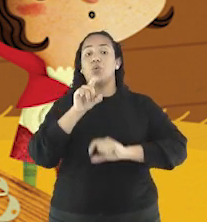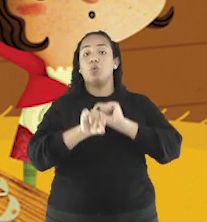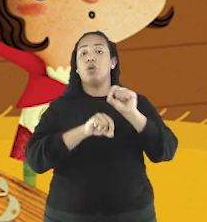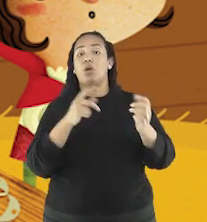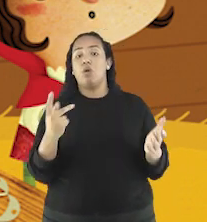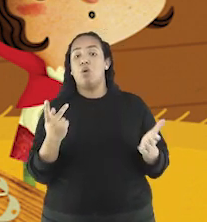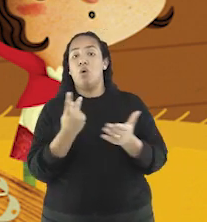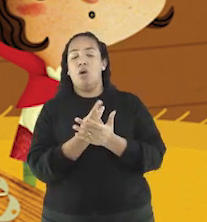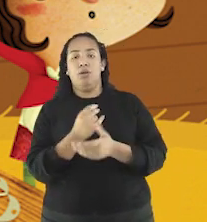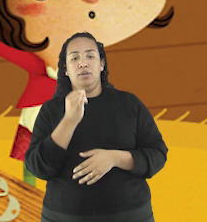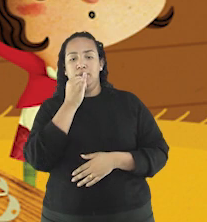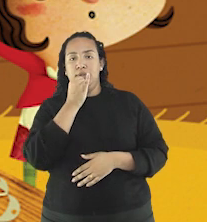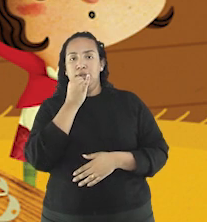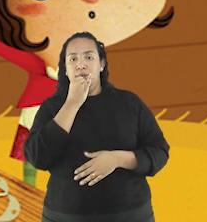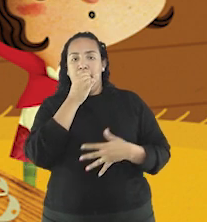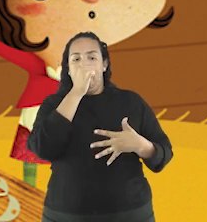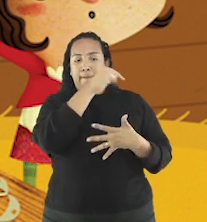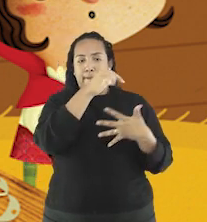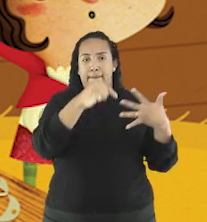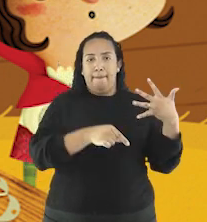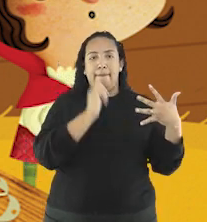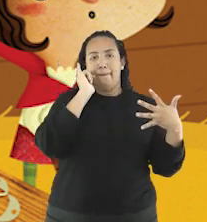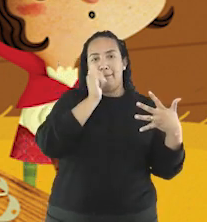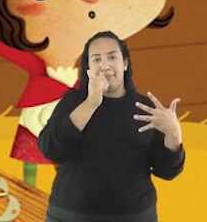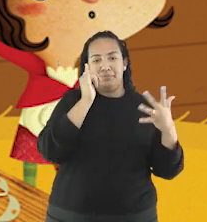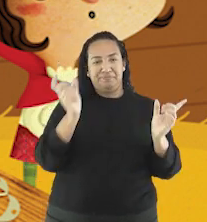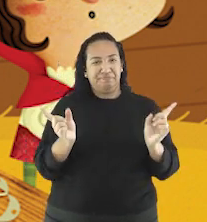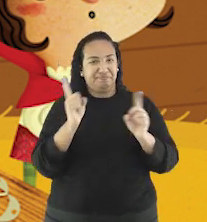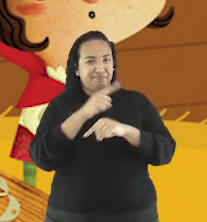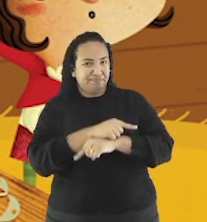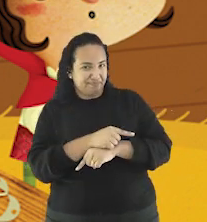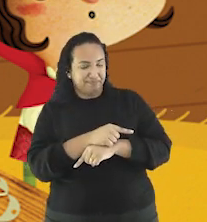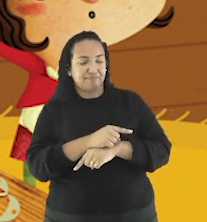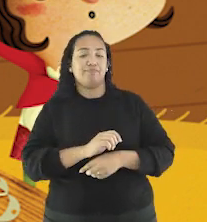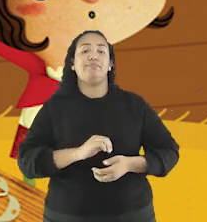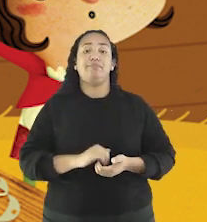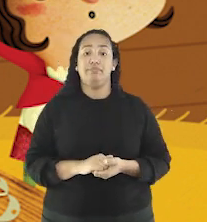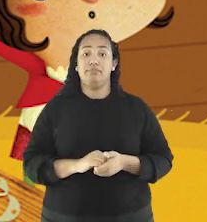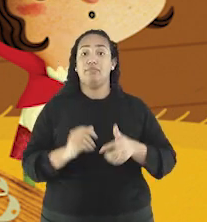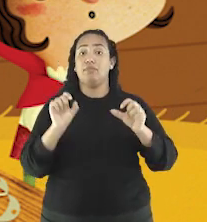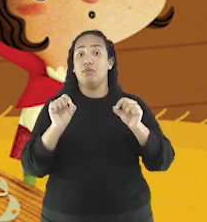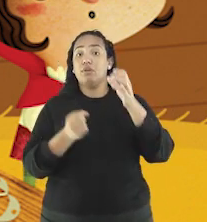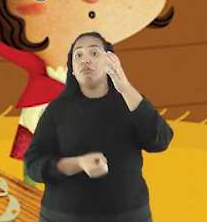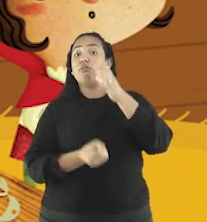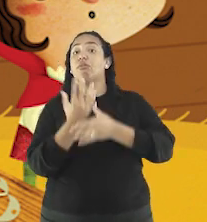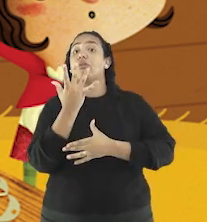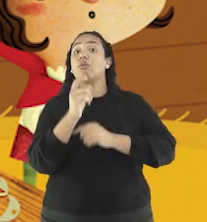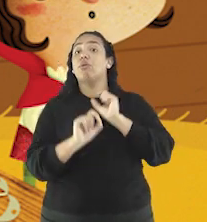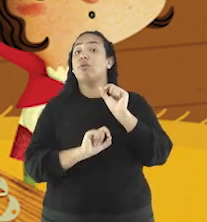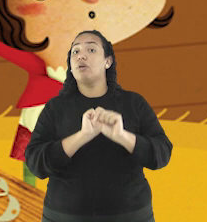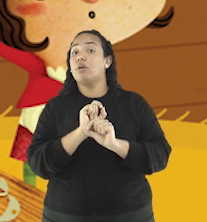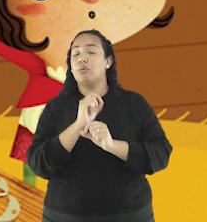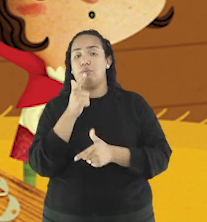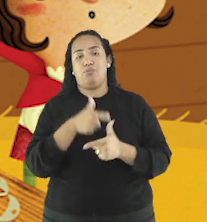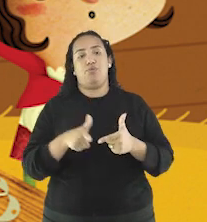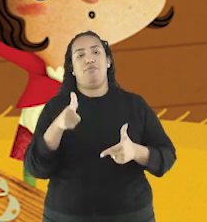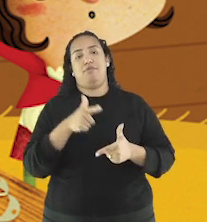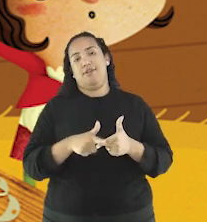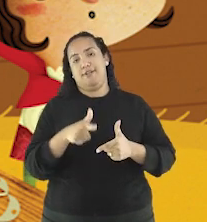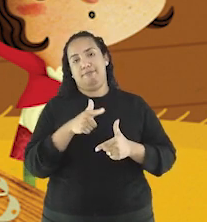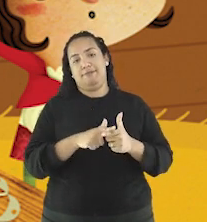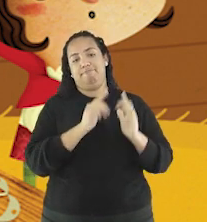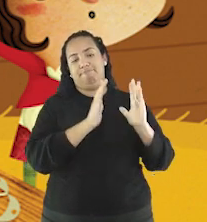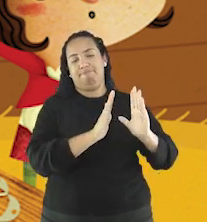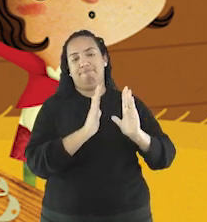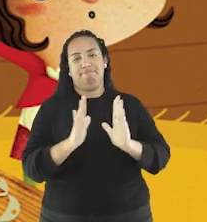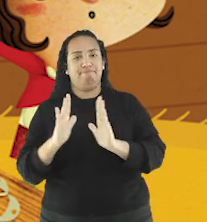uma oposição entre os elementos da narrativa, resultando em um problema na organização